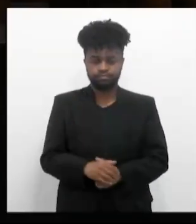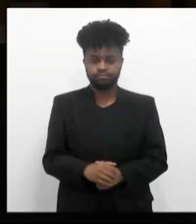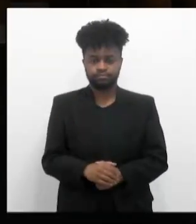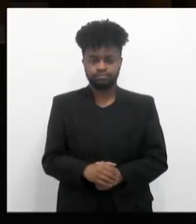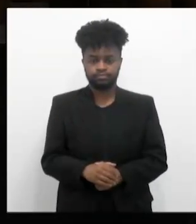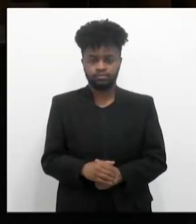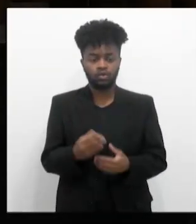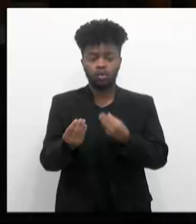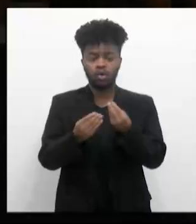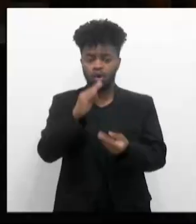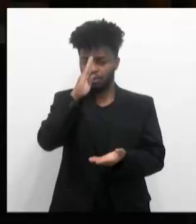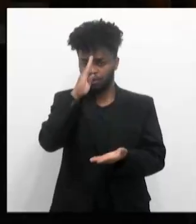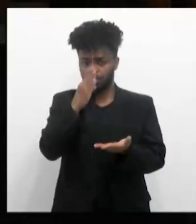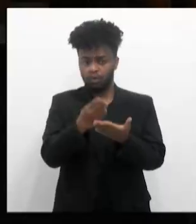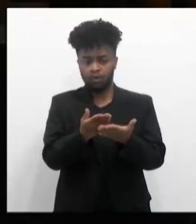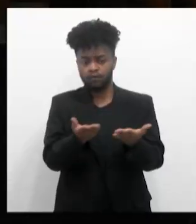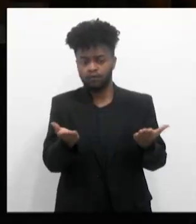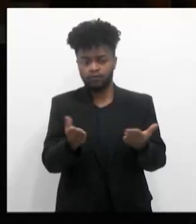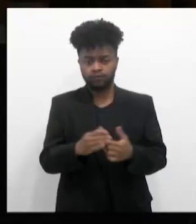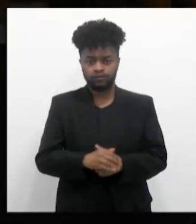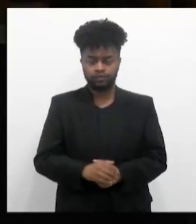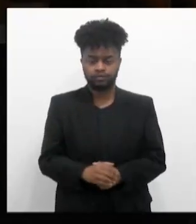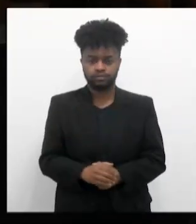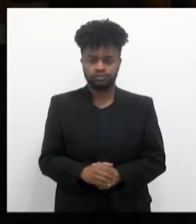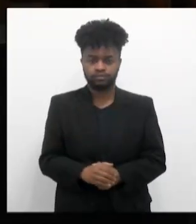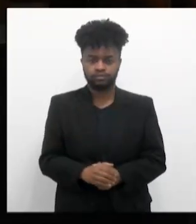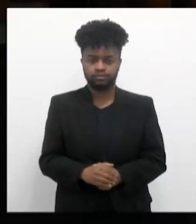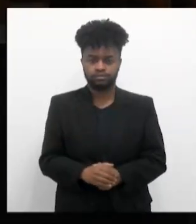Que confiança podemos ter?